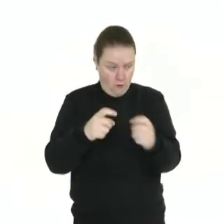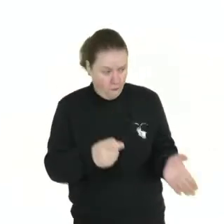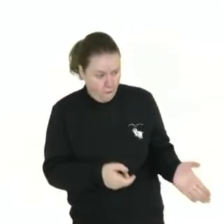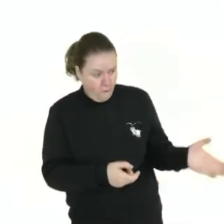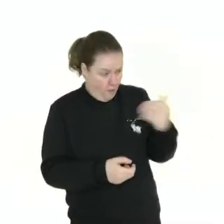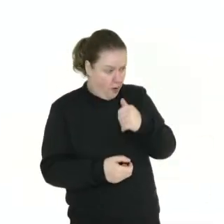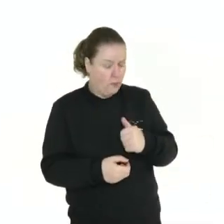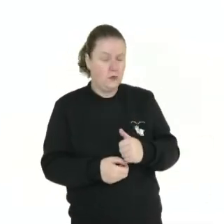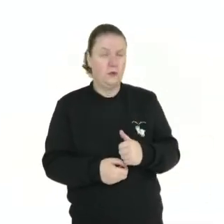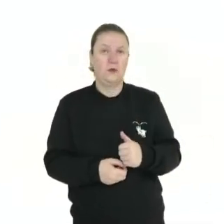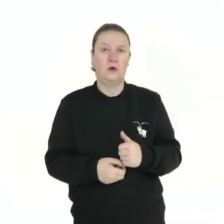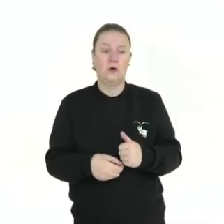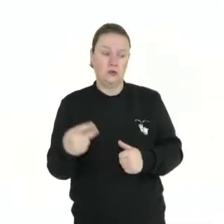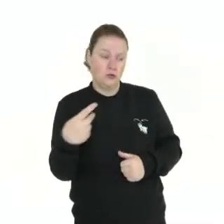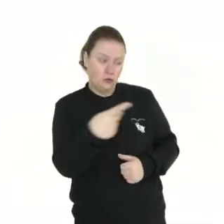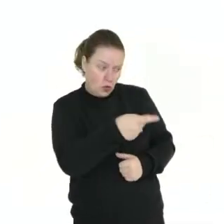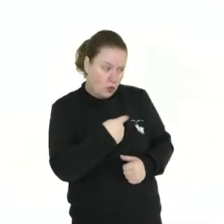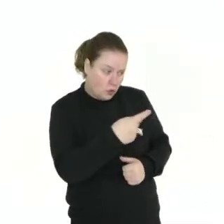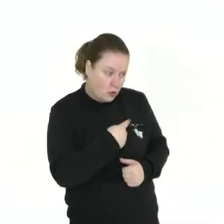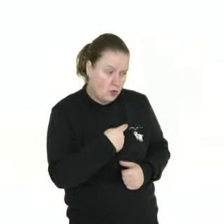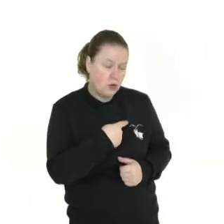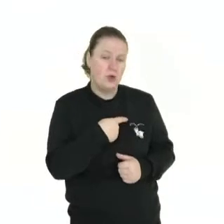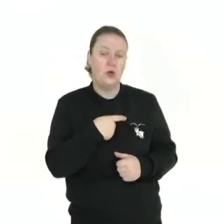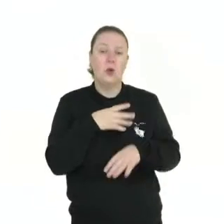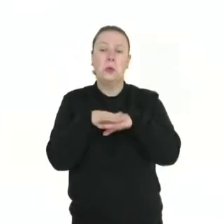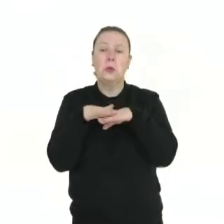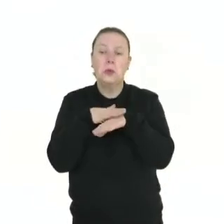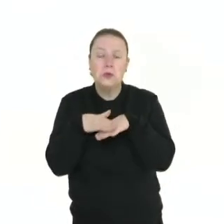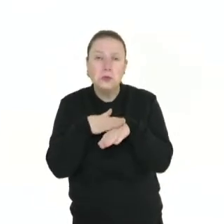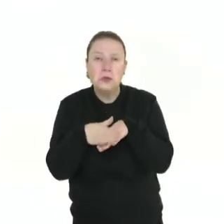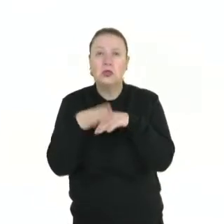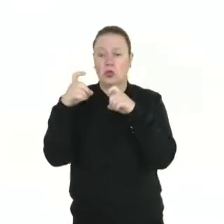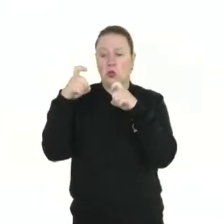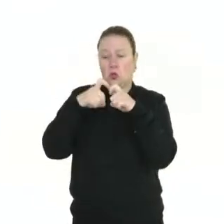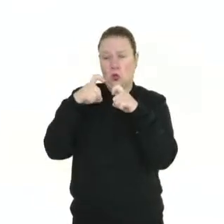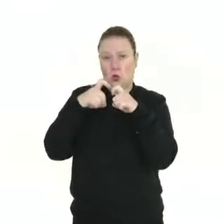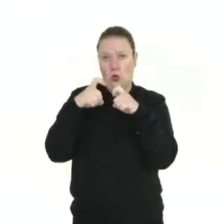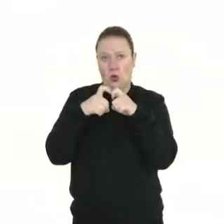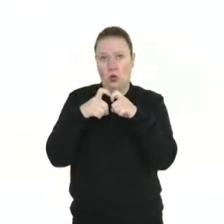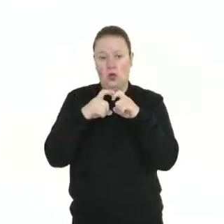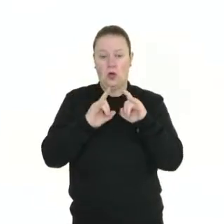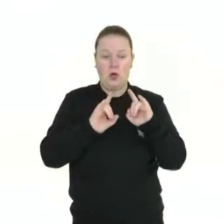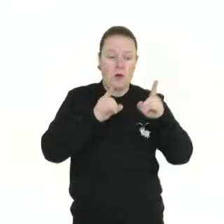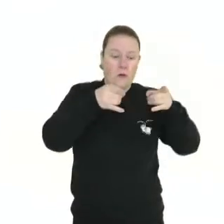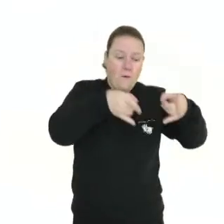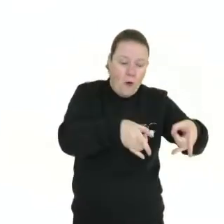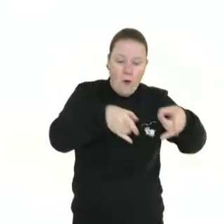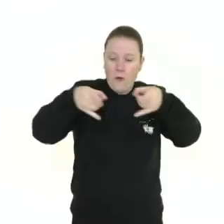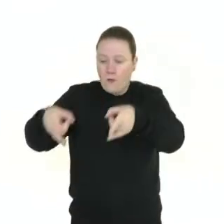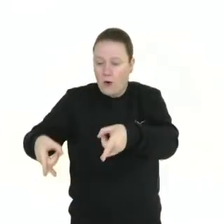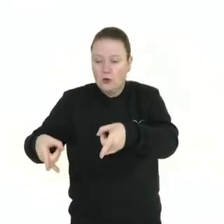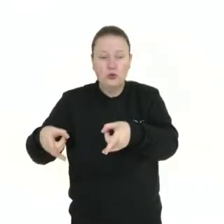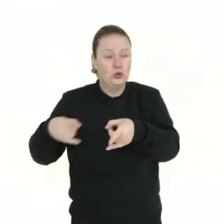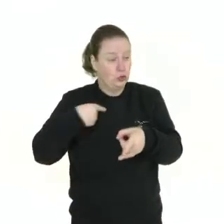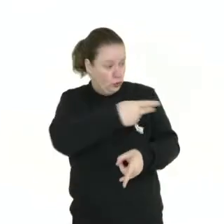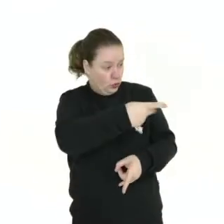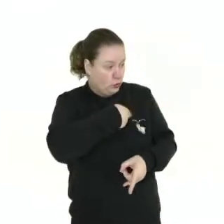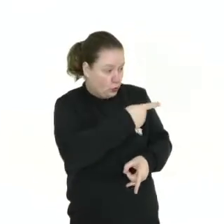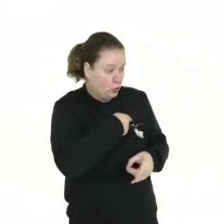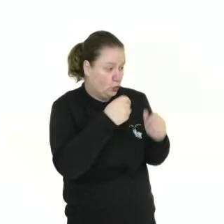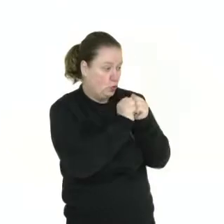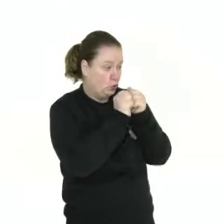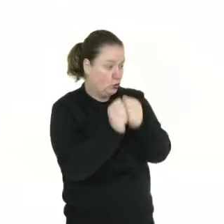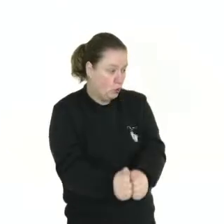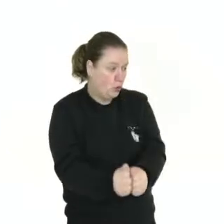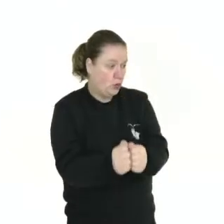lá, a gente faz a consulta tal, se interna no mesmo quarto, daí fazemos o tratamento e